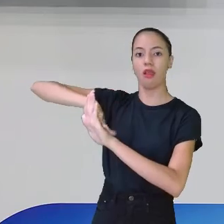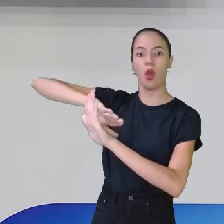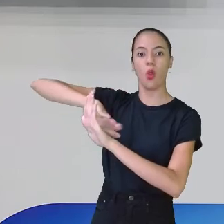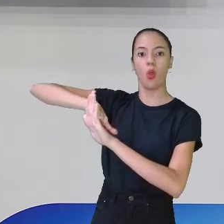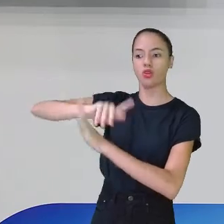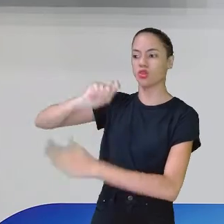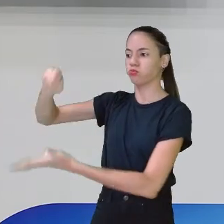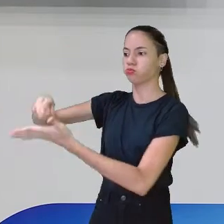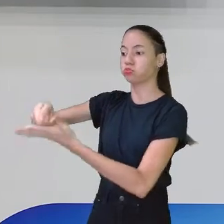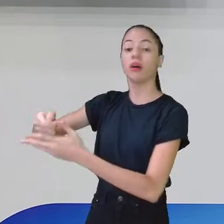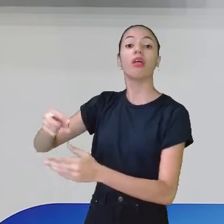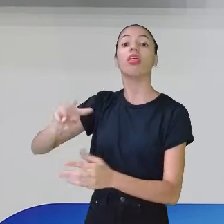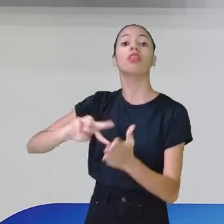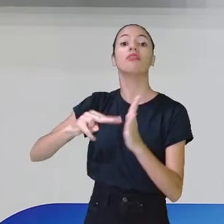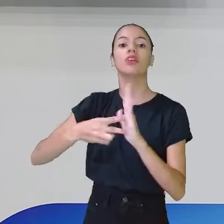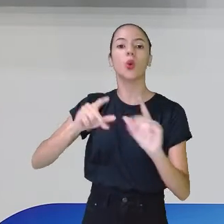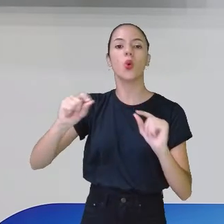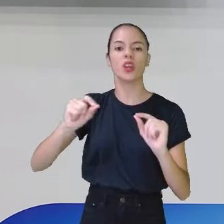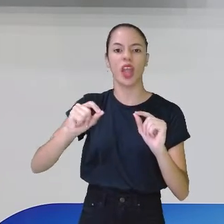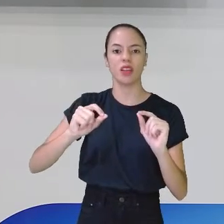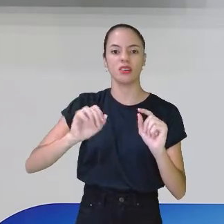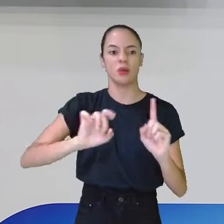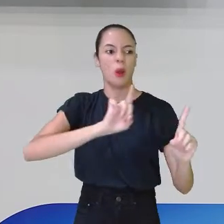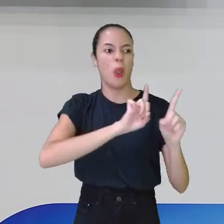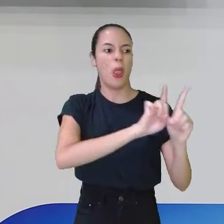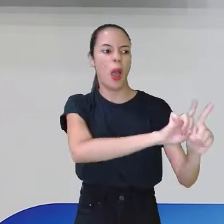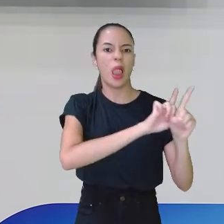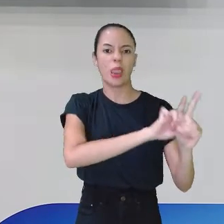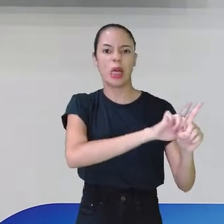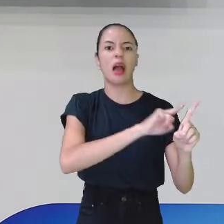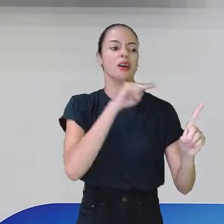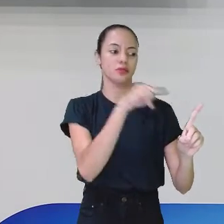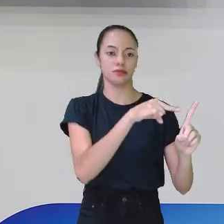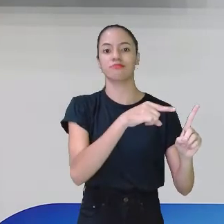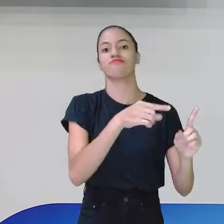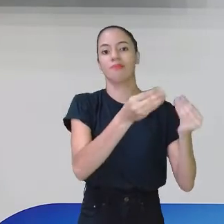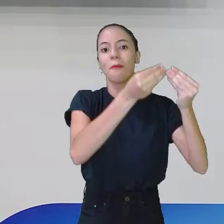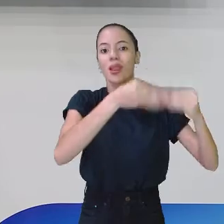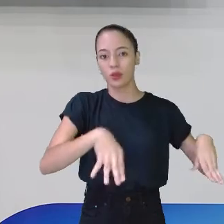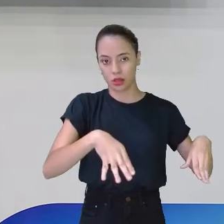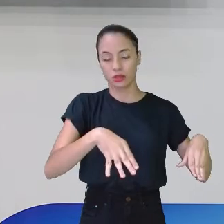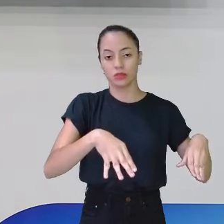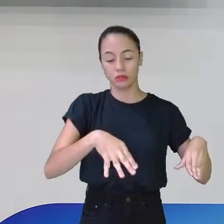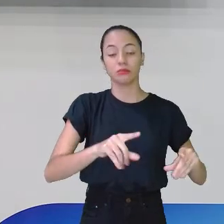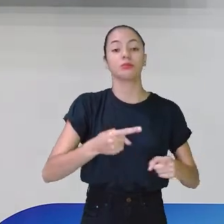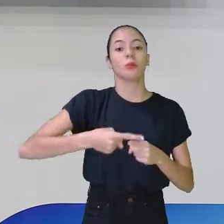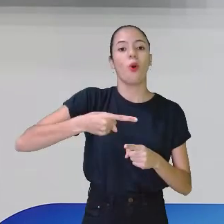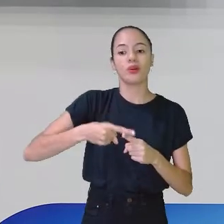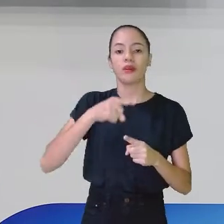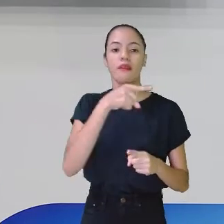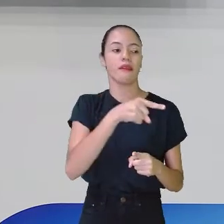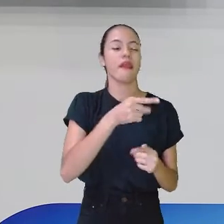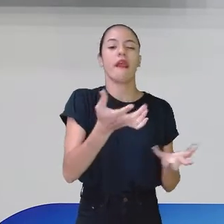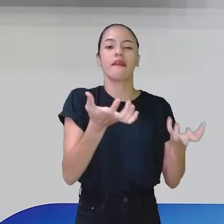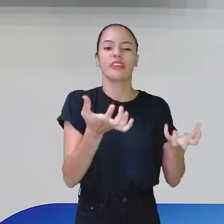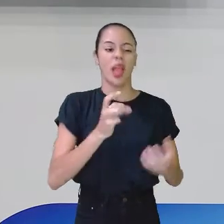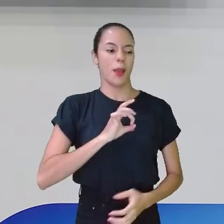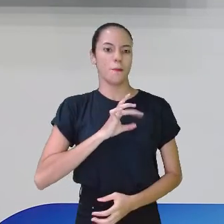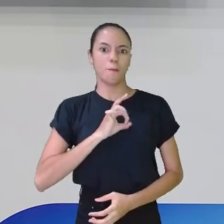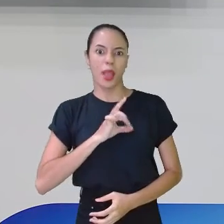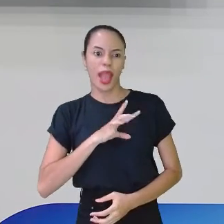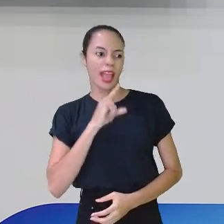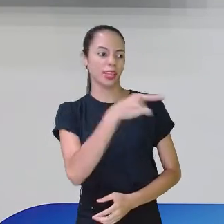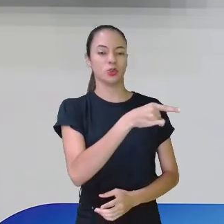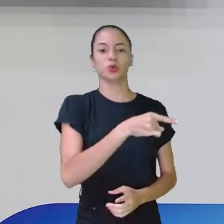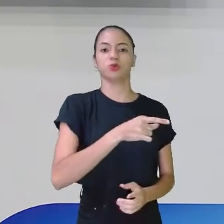é perseguido, né? Na realidade, em sistemas autoritários, o que rege aí é o medo, é a perseguição, a